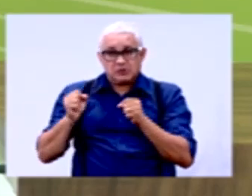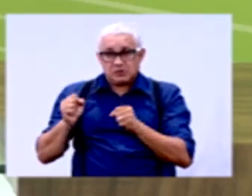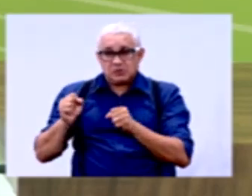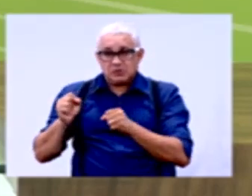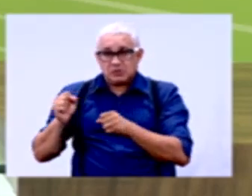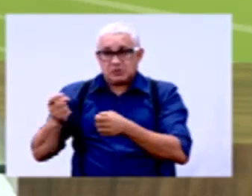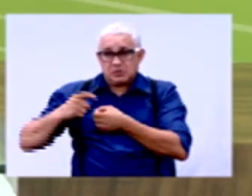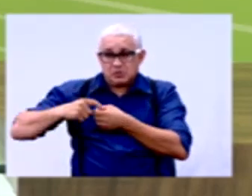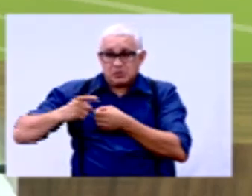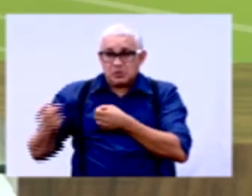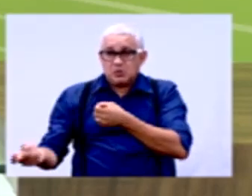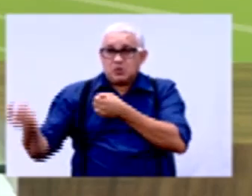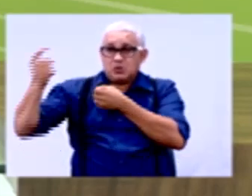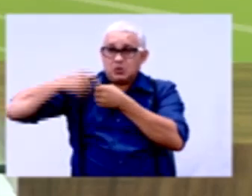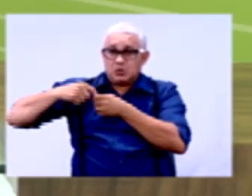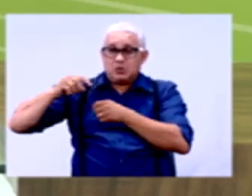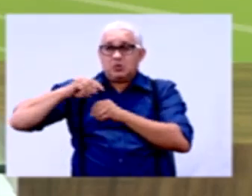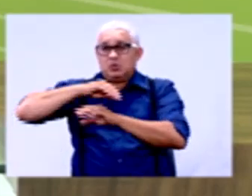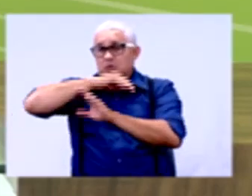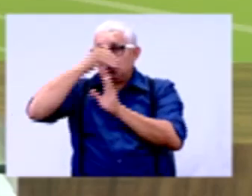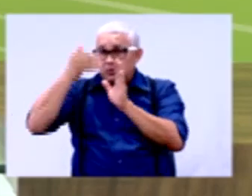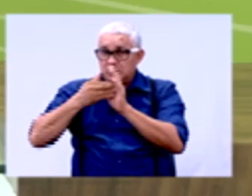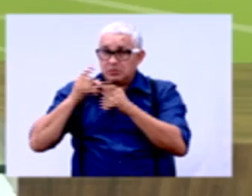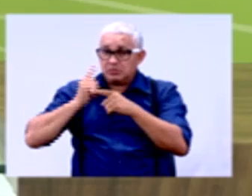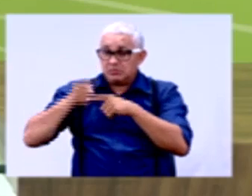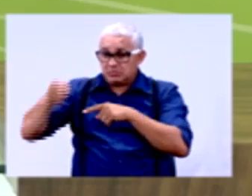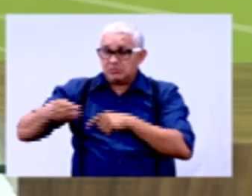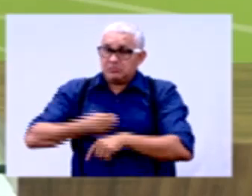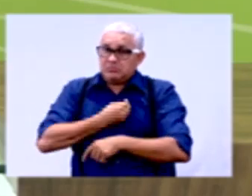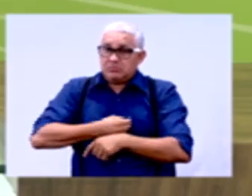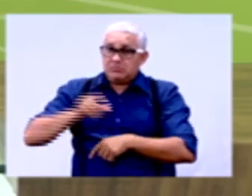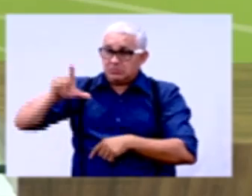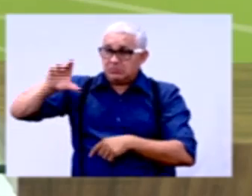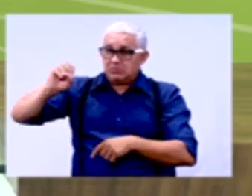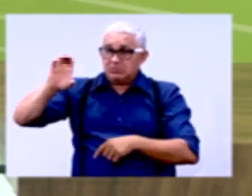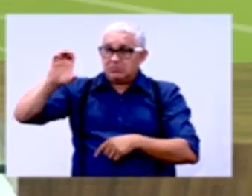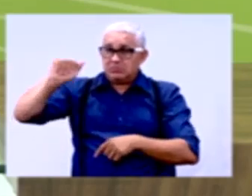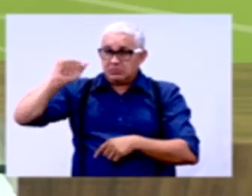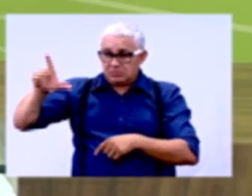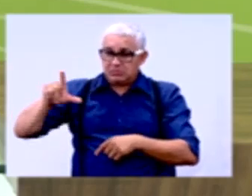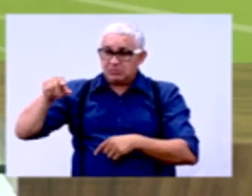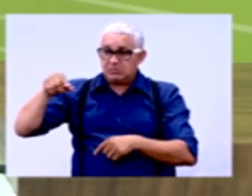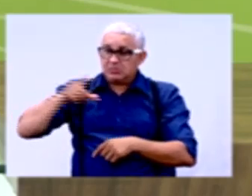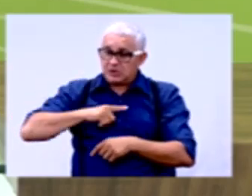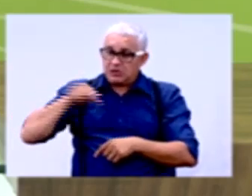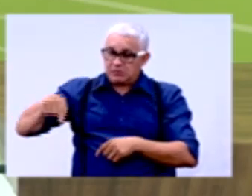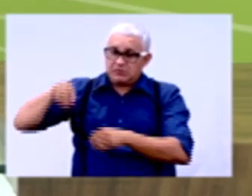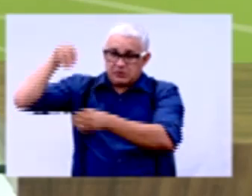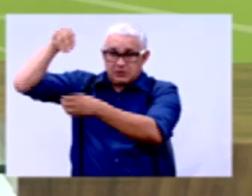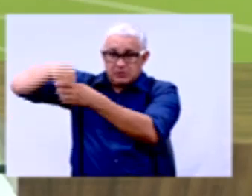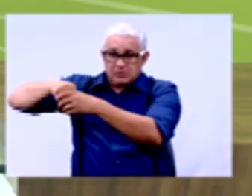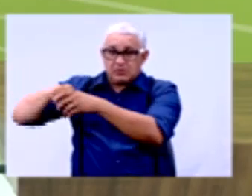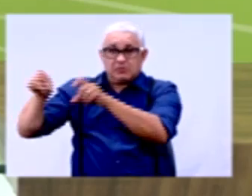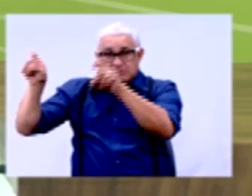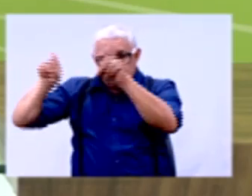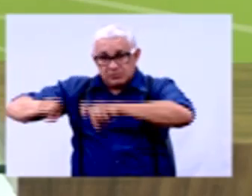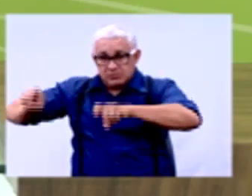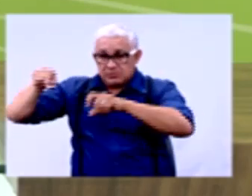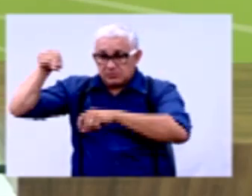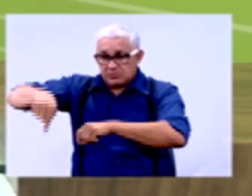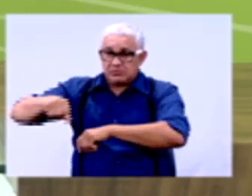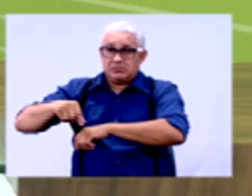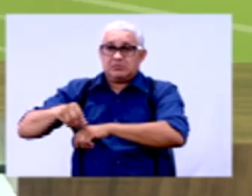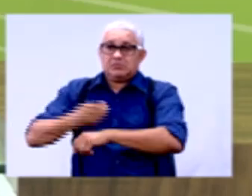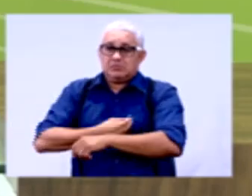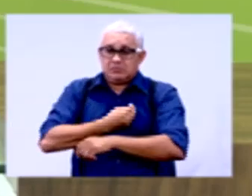recuperar a informação, já que ela está localmente, está armazenado vamos dizer, na máquina do usuário